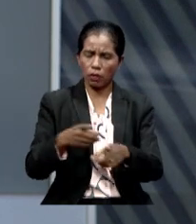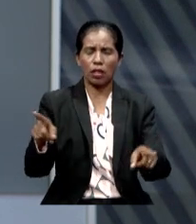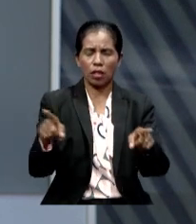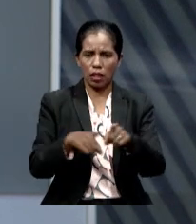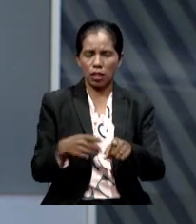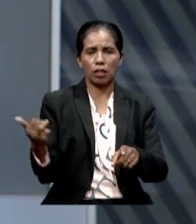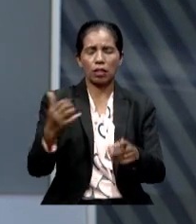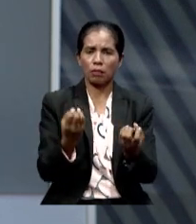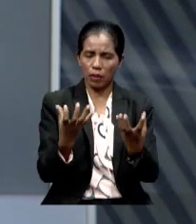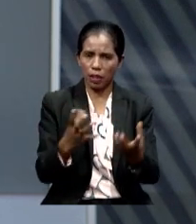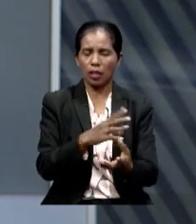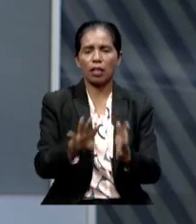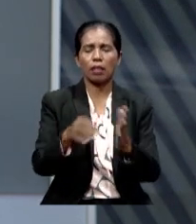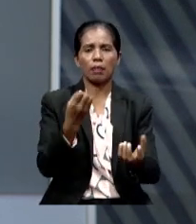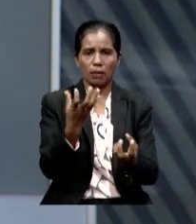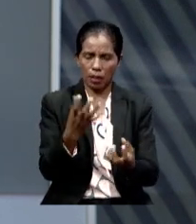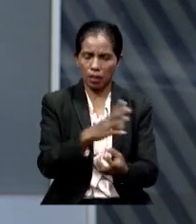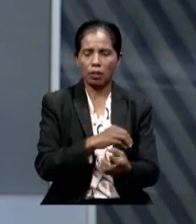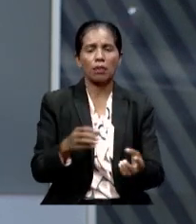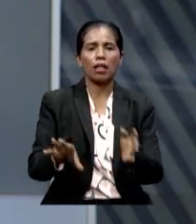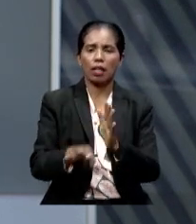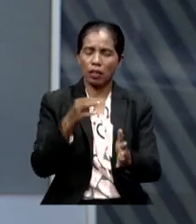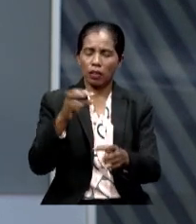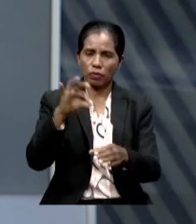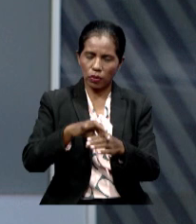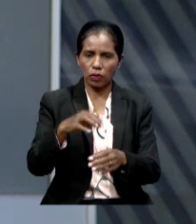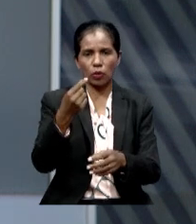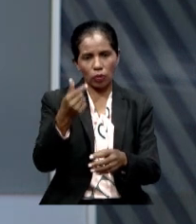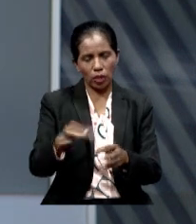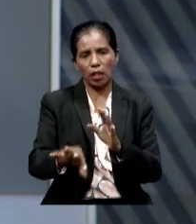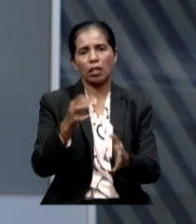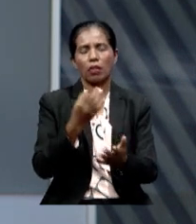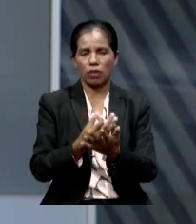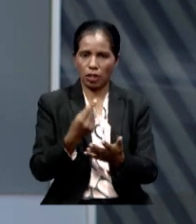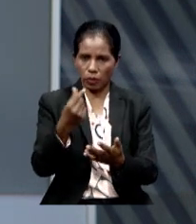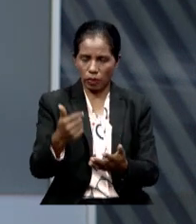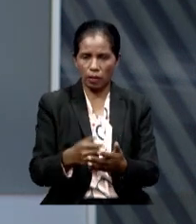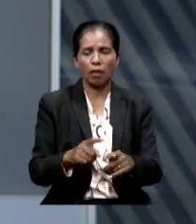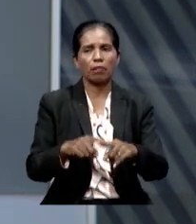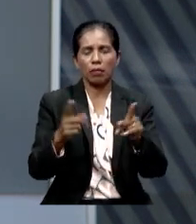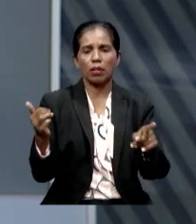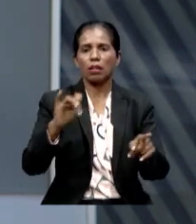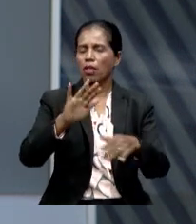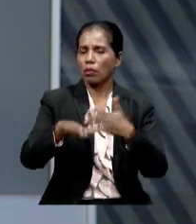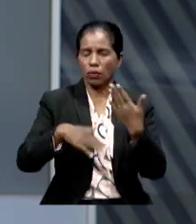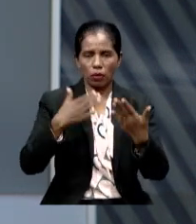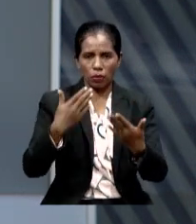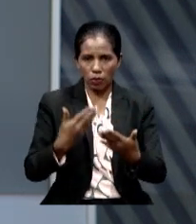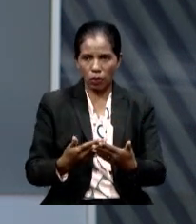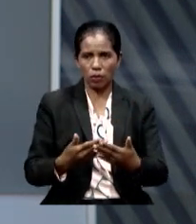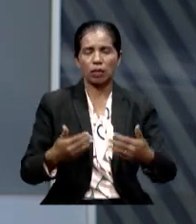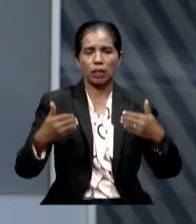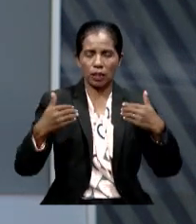baracliu, reta baracliu. Se não é reta oituã, sura oituã. Mas bem, se não é rototo,